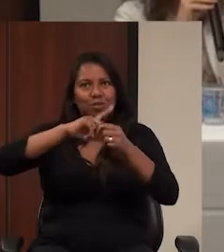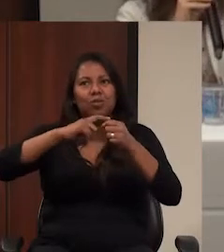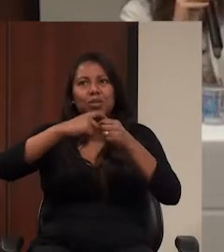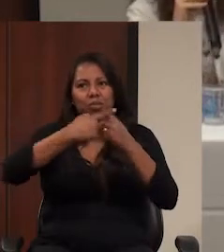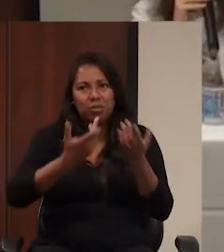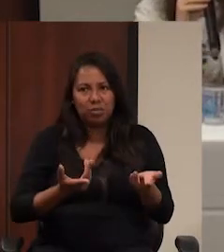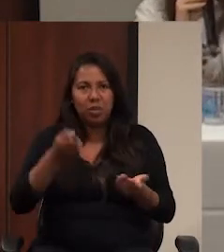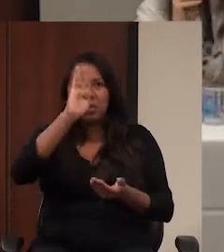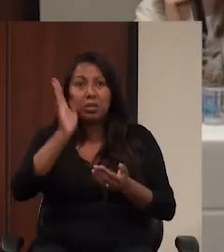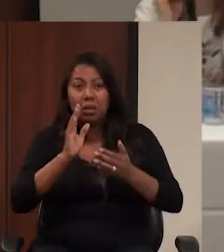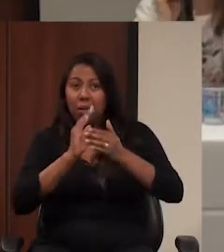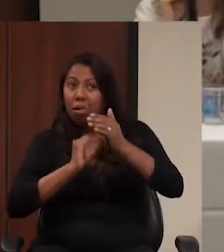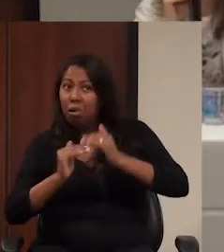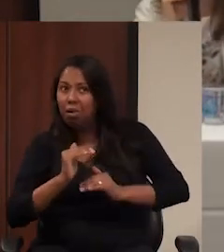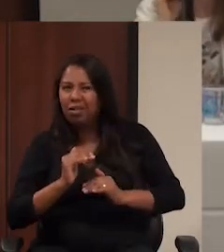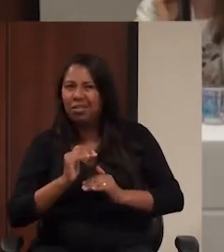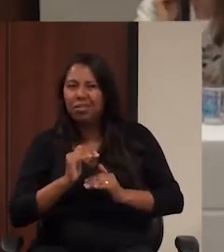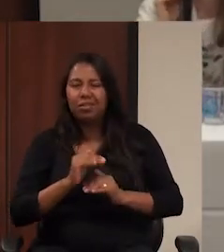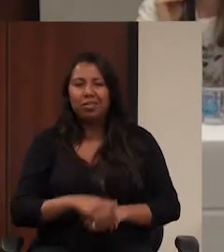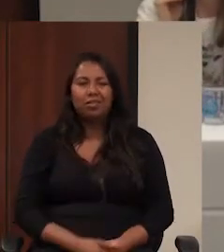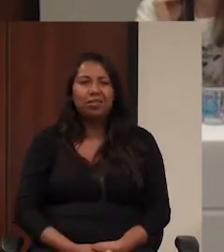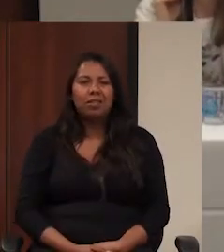está tão para trás.